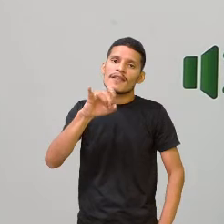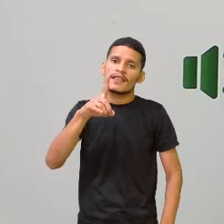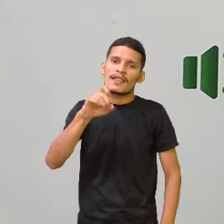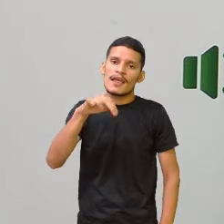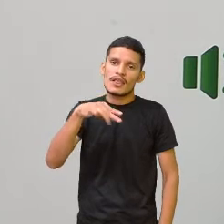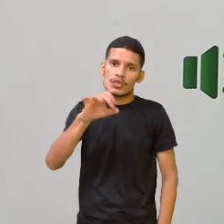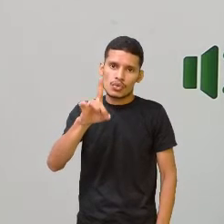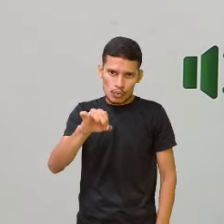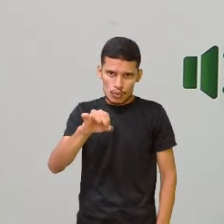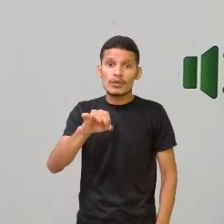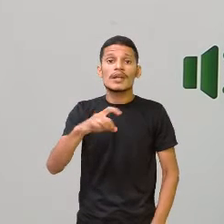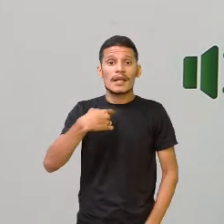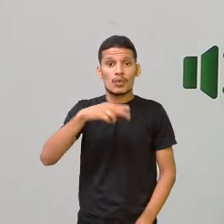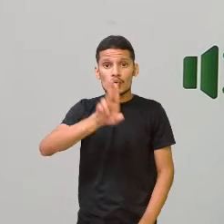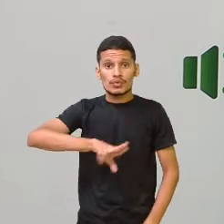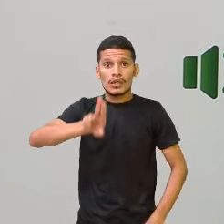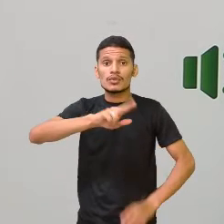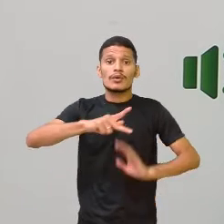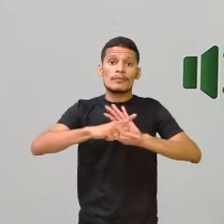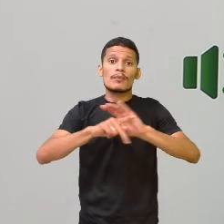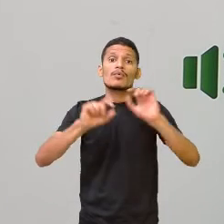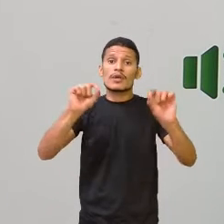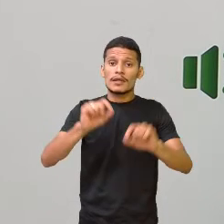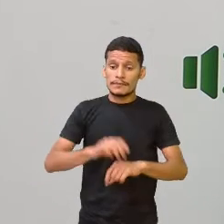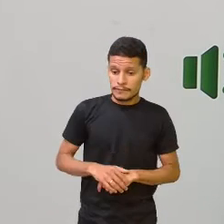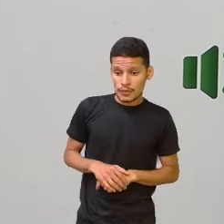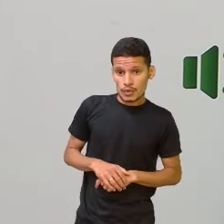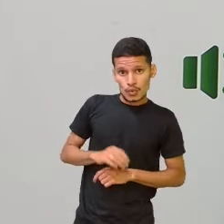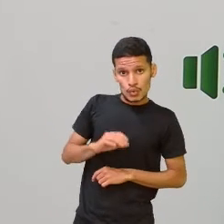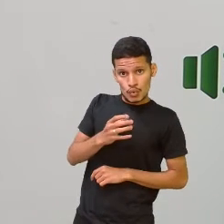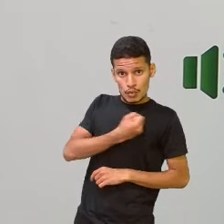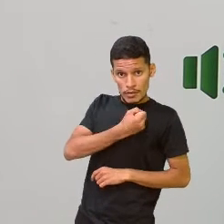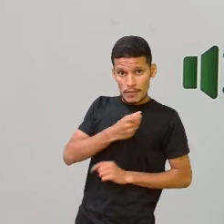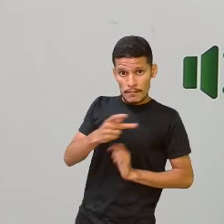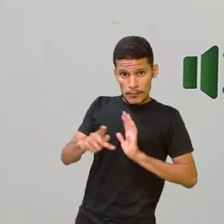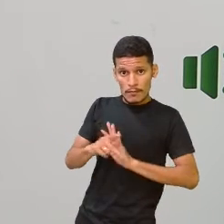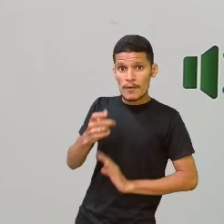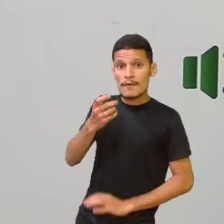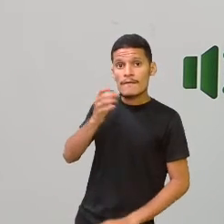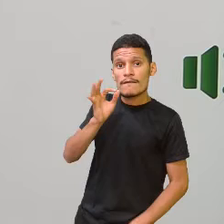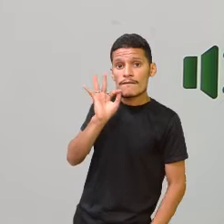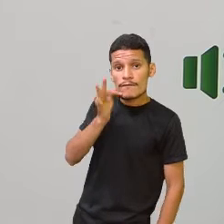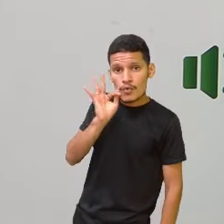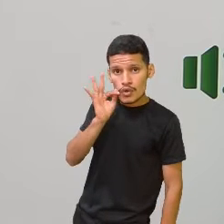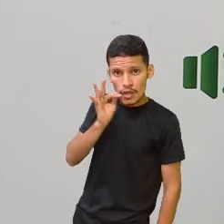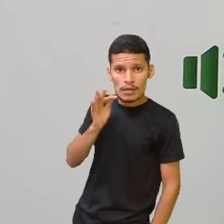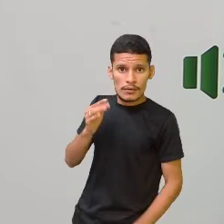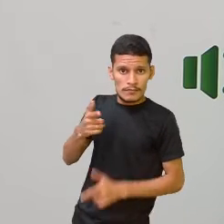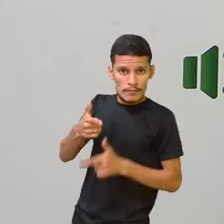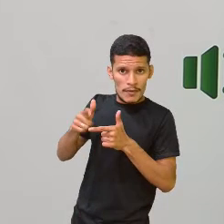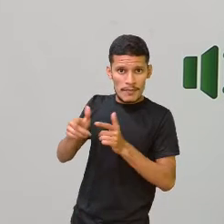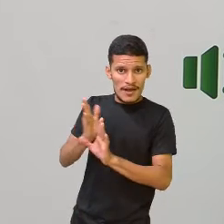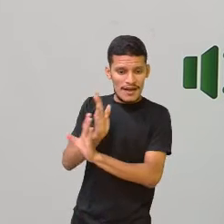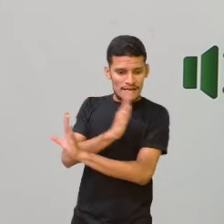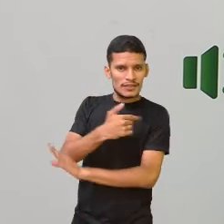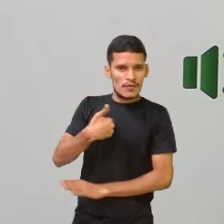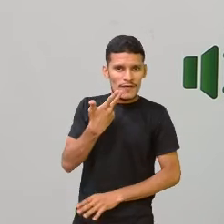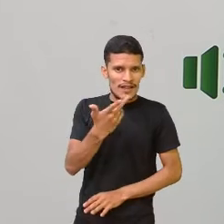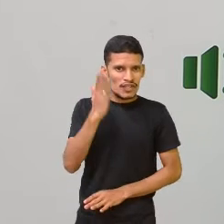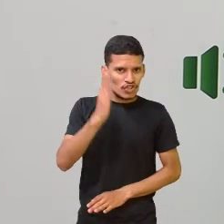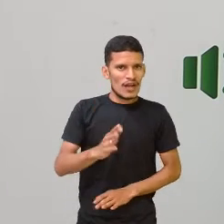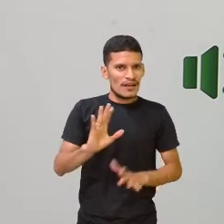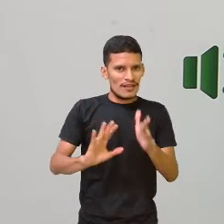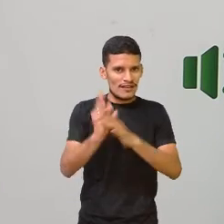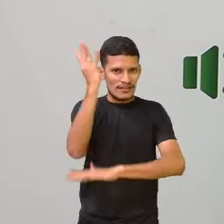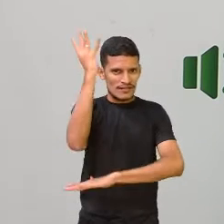estou utilizando os números das frutas do problema anterior. Não foram 12 frutas da árvore?